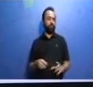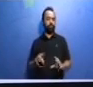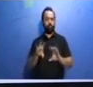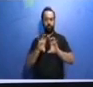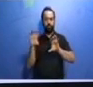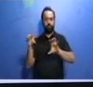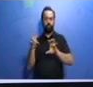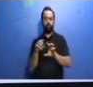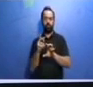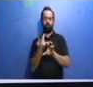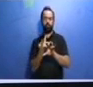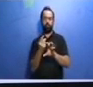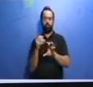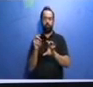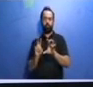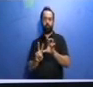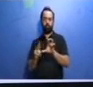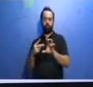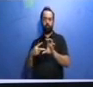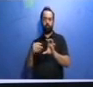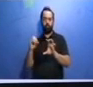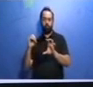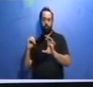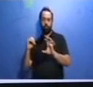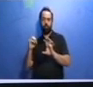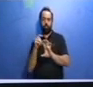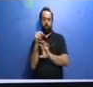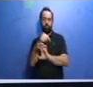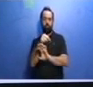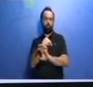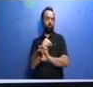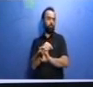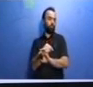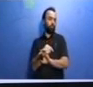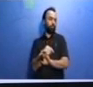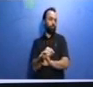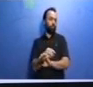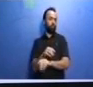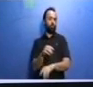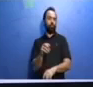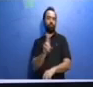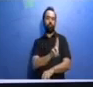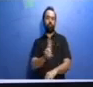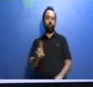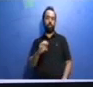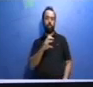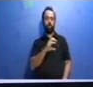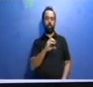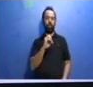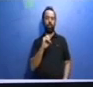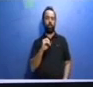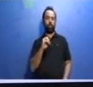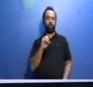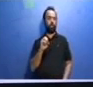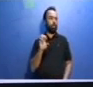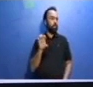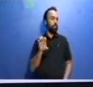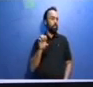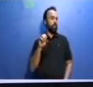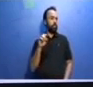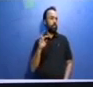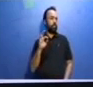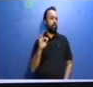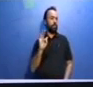falamos, H2O, e o índice está na frente da fórmula. Esse número que está na frente, ele vai multiplicar toda